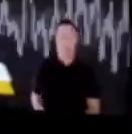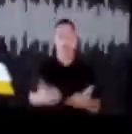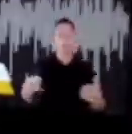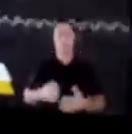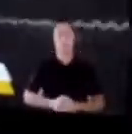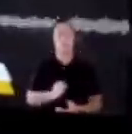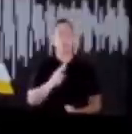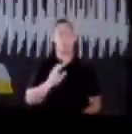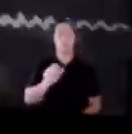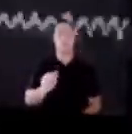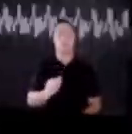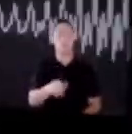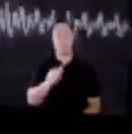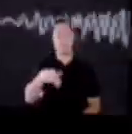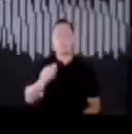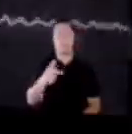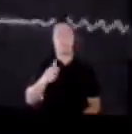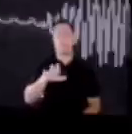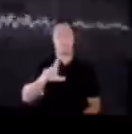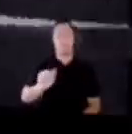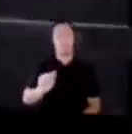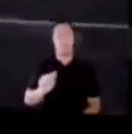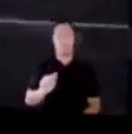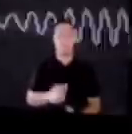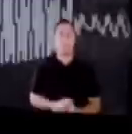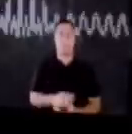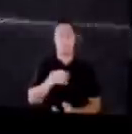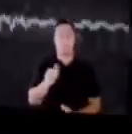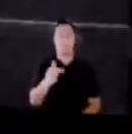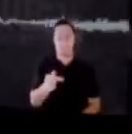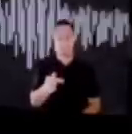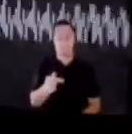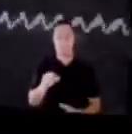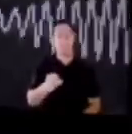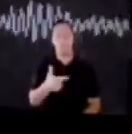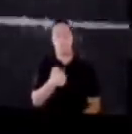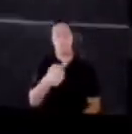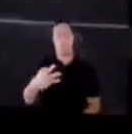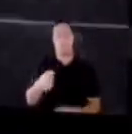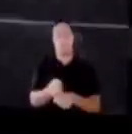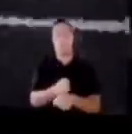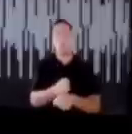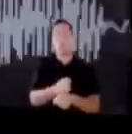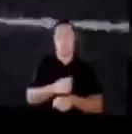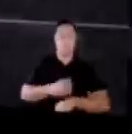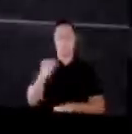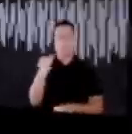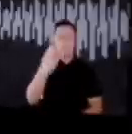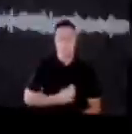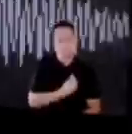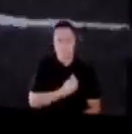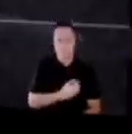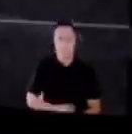nesse sábado dia 7 de janeiro de 2023 no ano mais importante das nossas vidas senhores